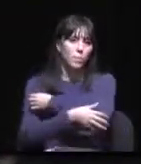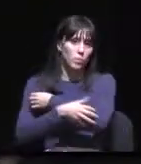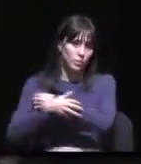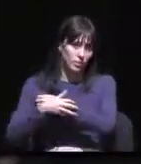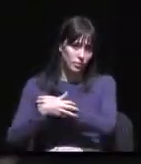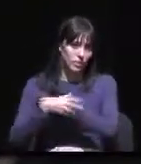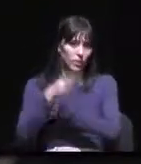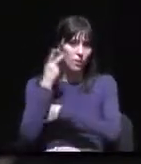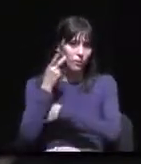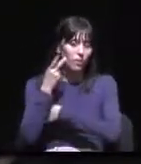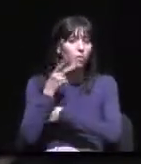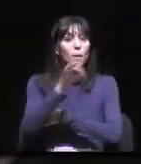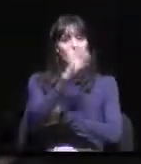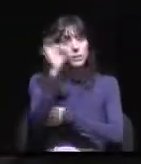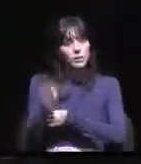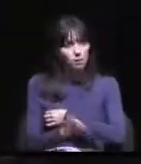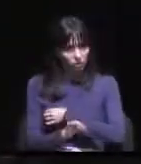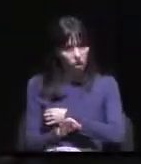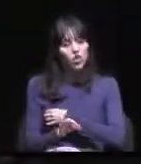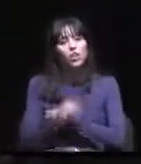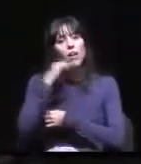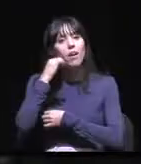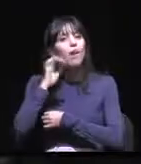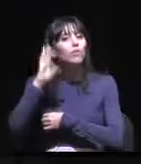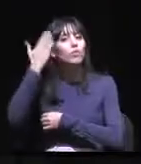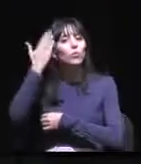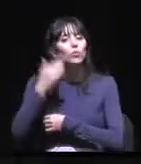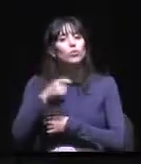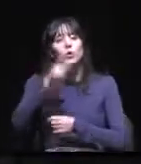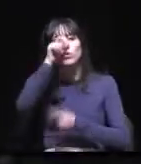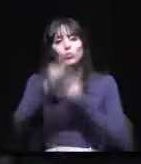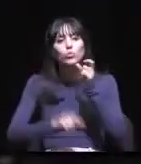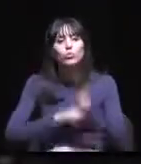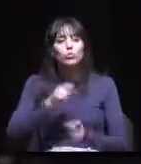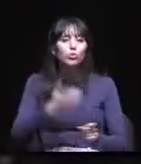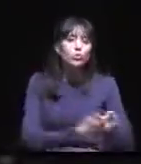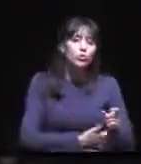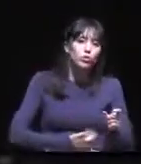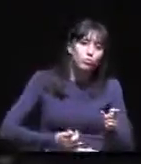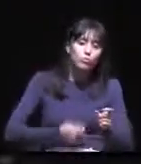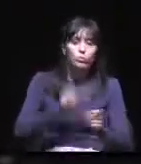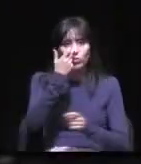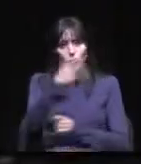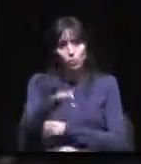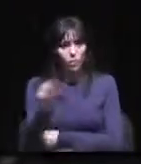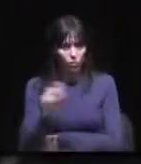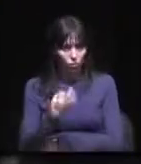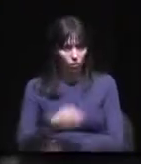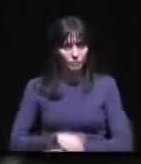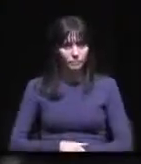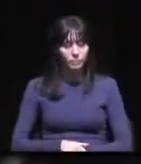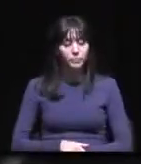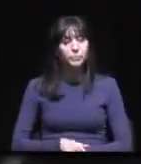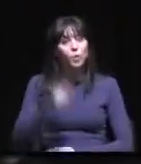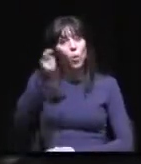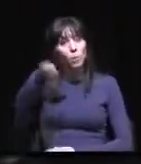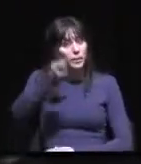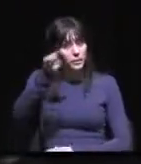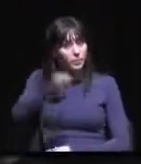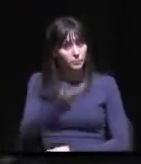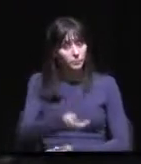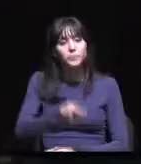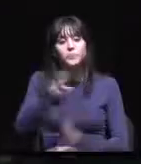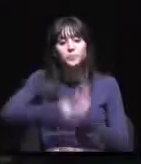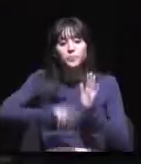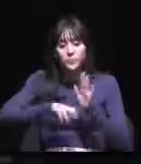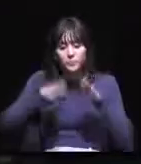taxa ainda mais agravada entre os reformados e pensionistas. E a própria organização alerta que os dados deste relatório não olham para o